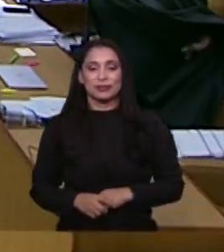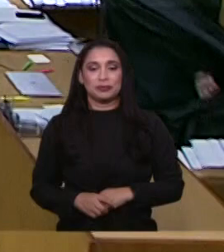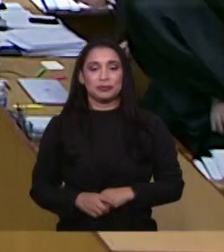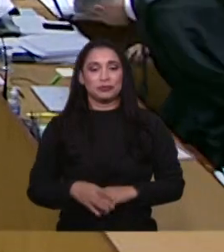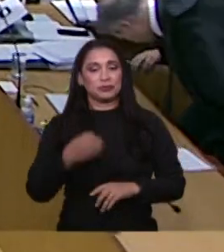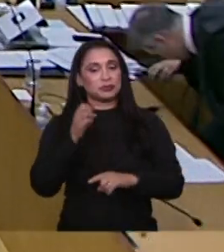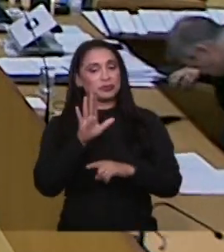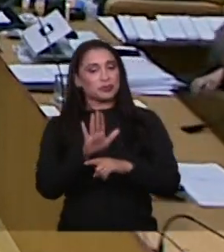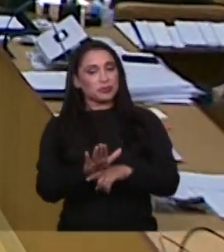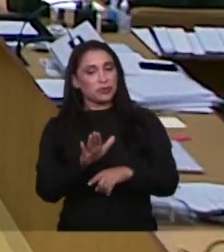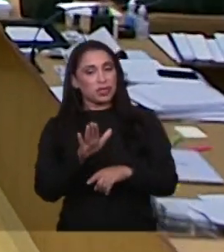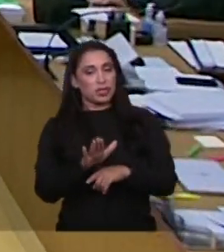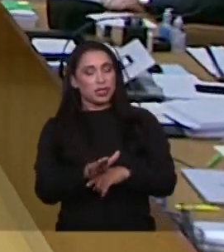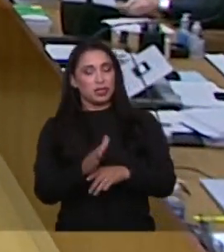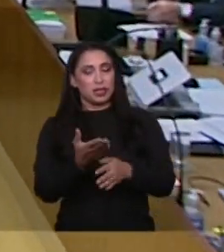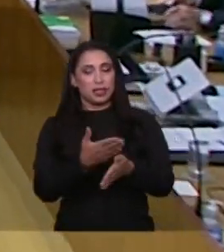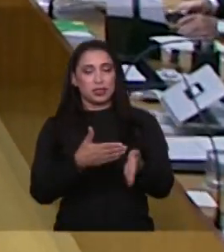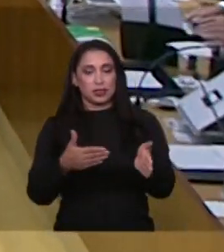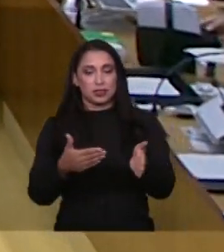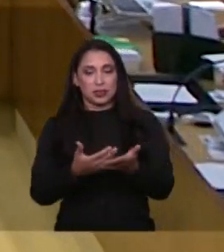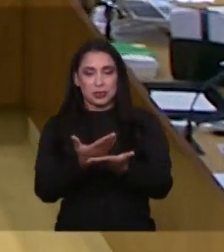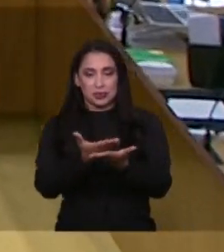Boa tarde a todos, uma vez mais.